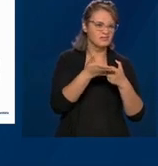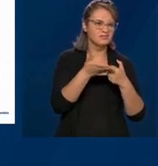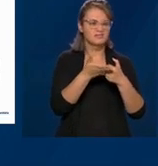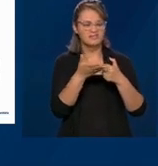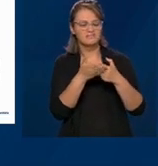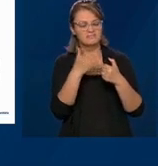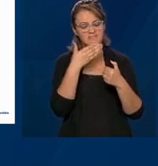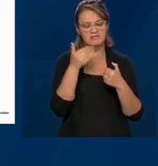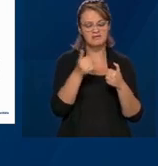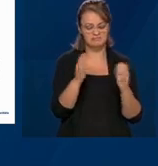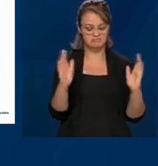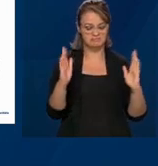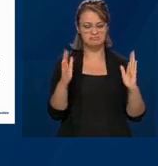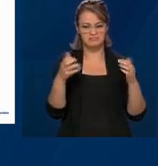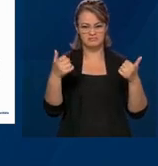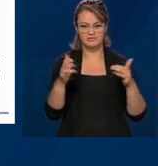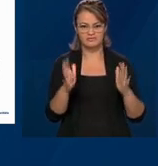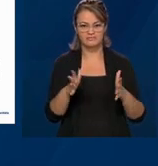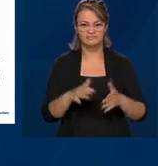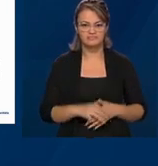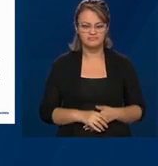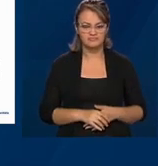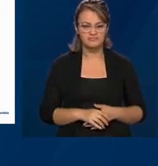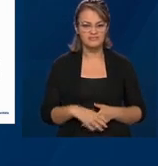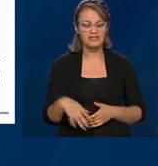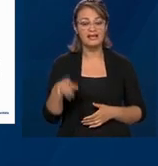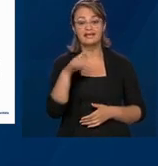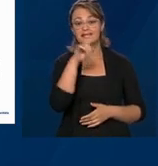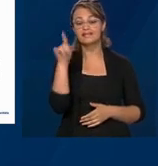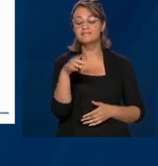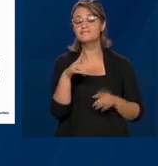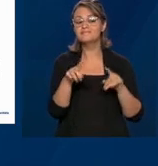de intervalo. E a incerteza foi que a gente não viu,